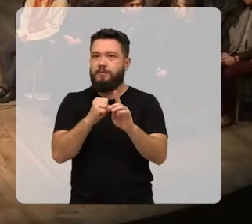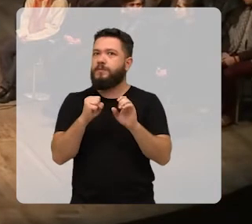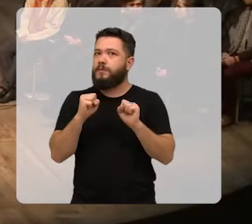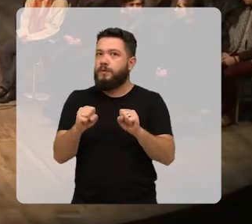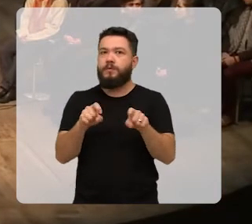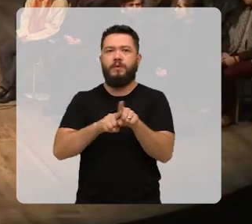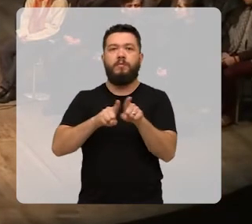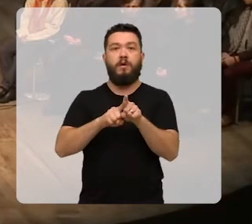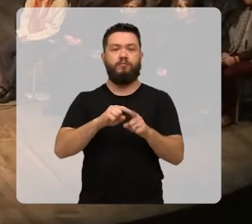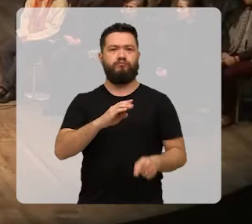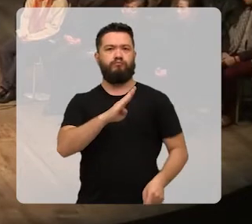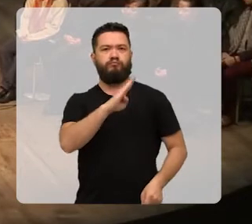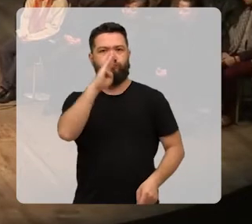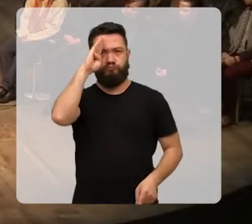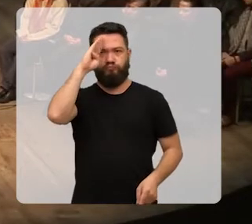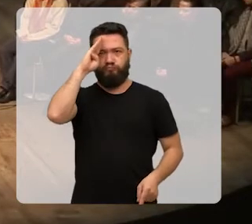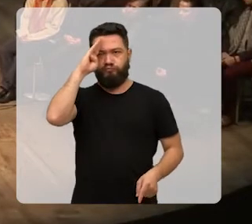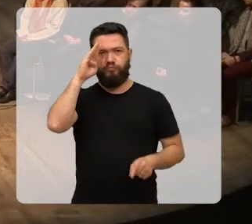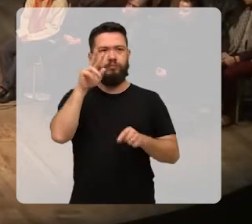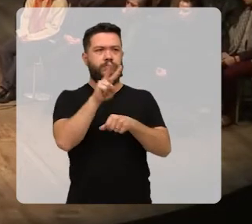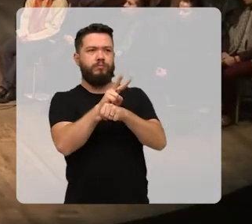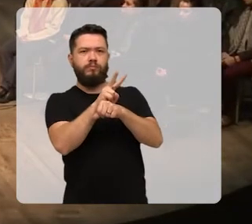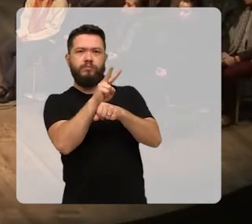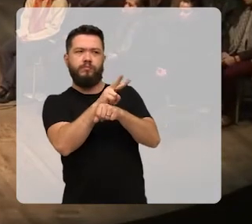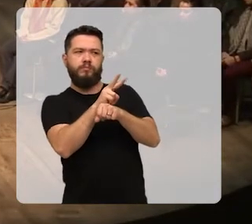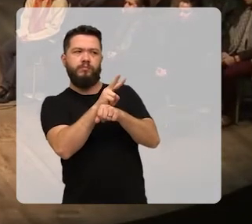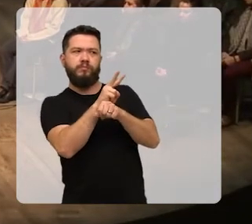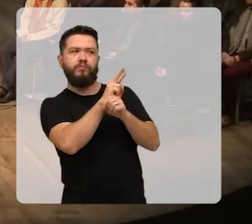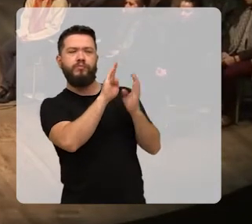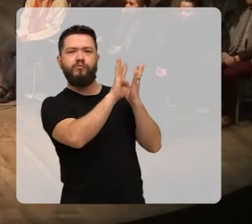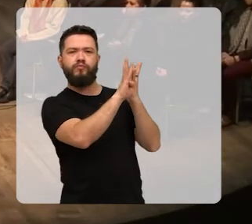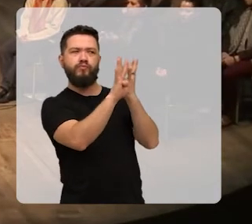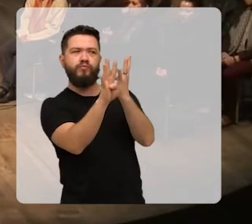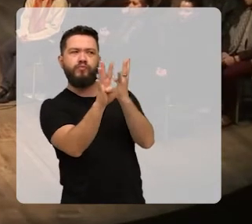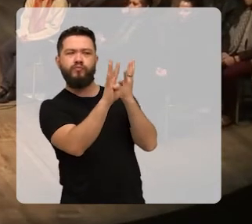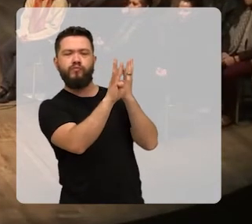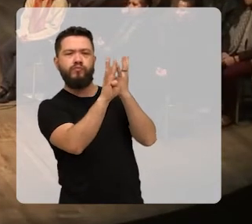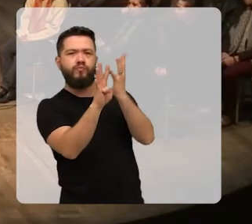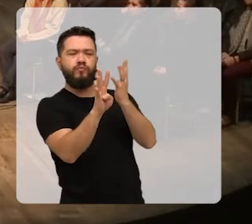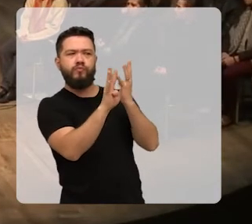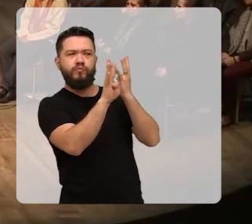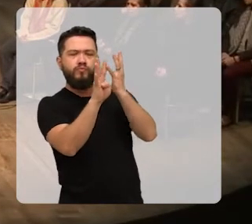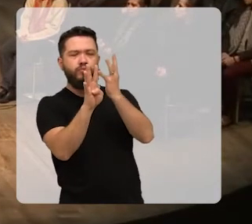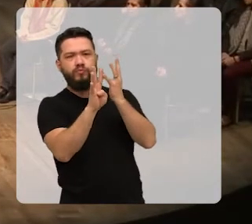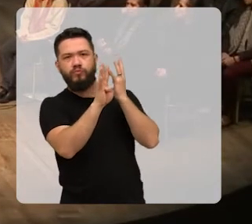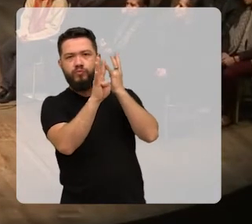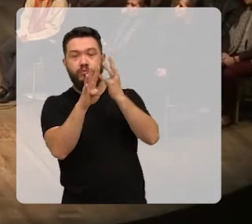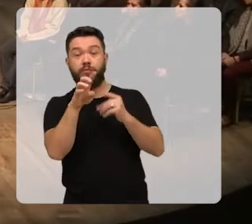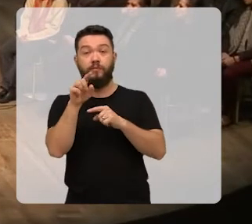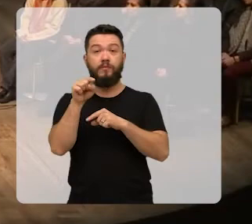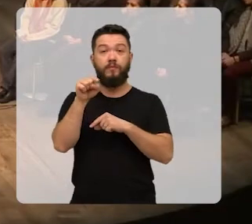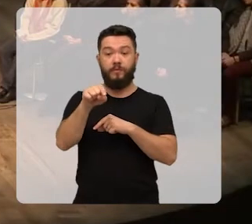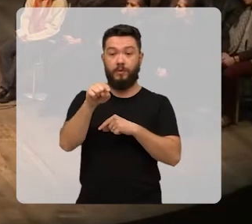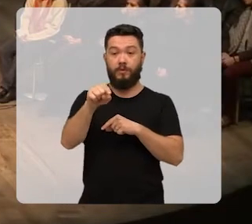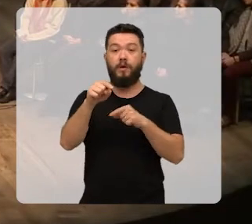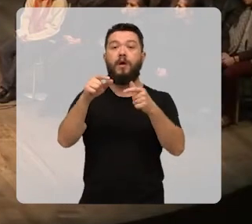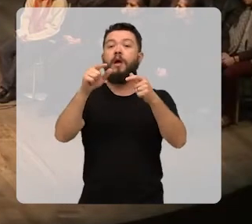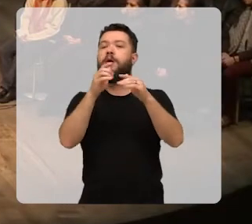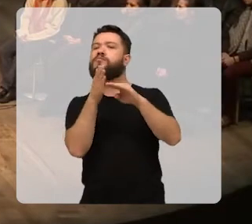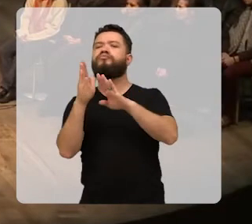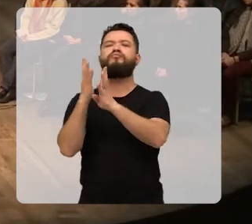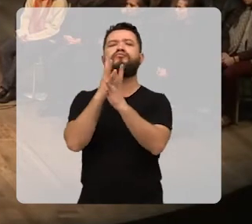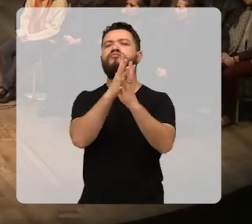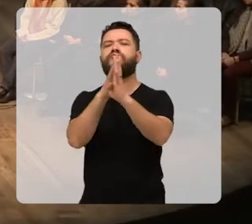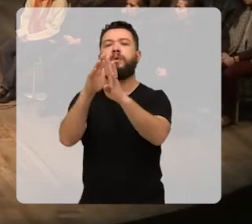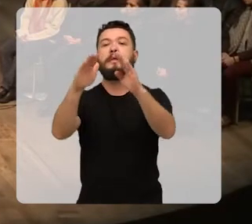O campo onde fomos os prisioneiros era conhecido como o campo de estrela. Bergen-Belsen não era um campo de extermínio